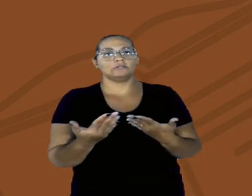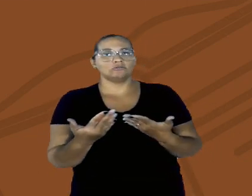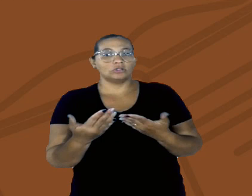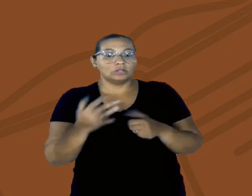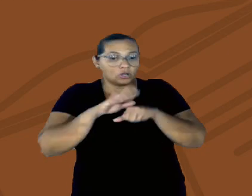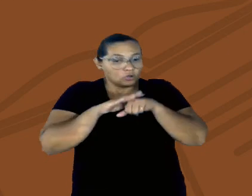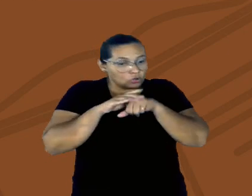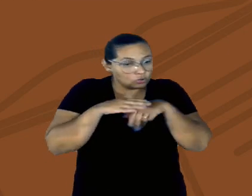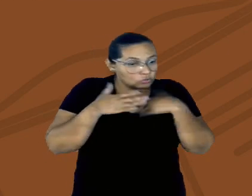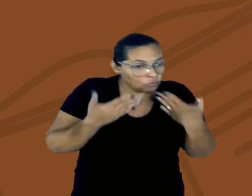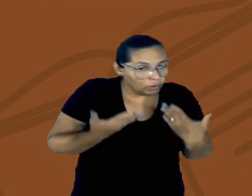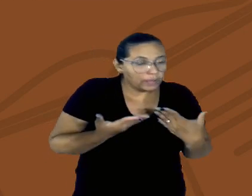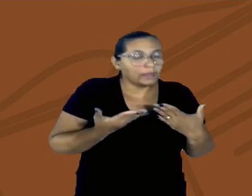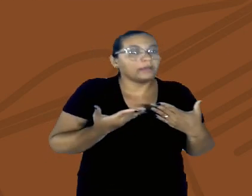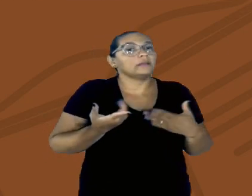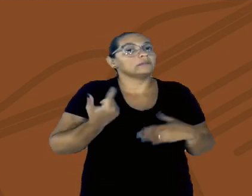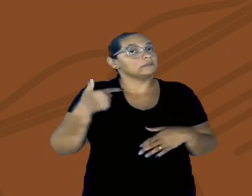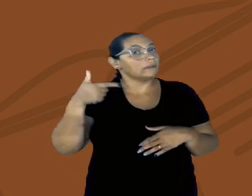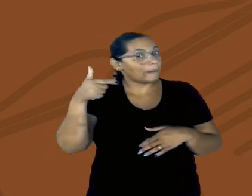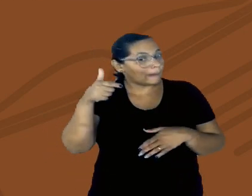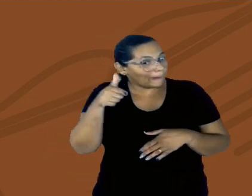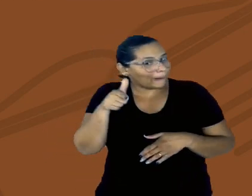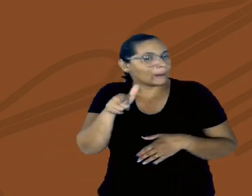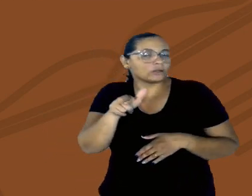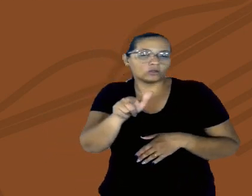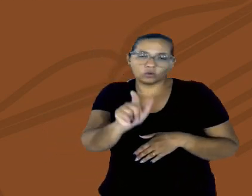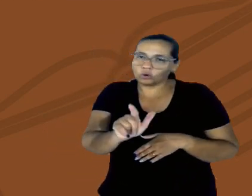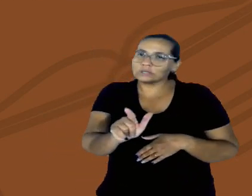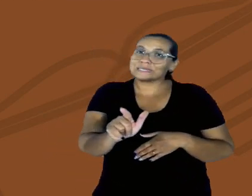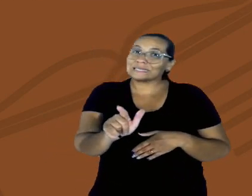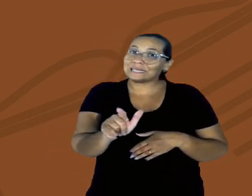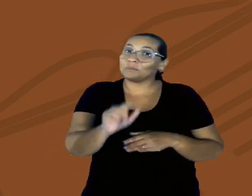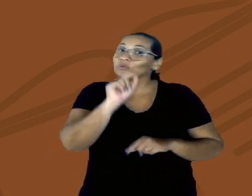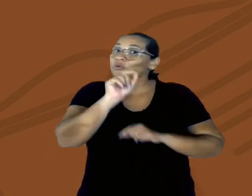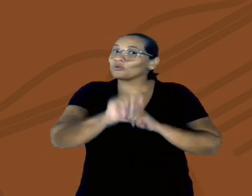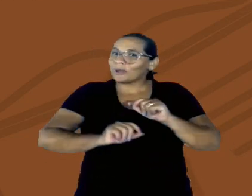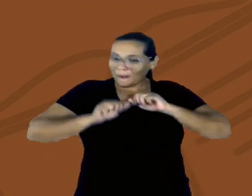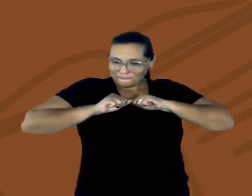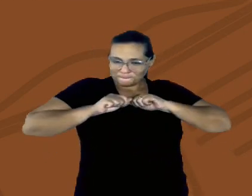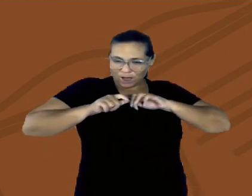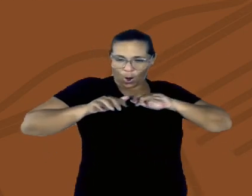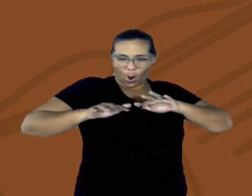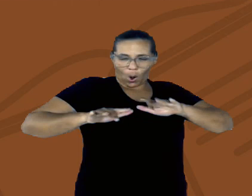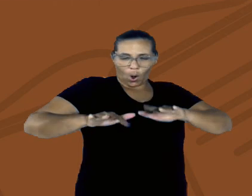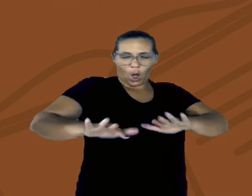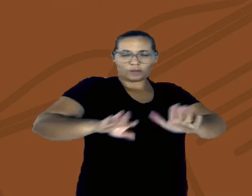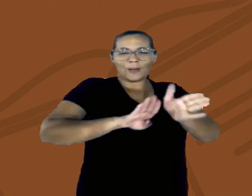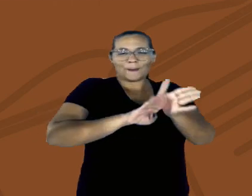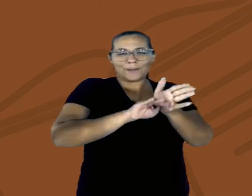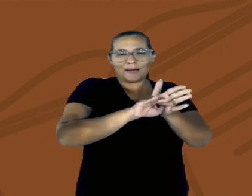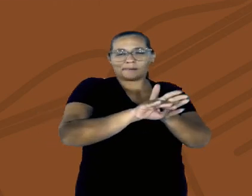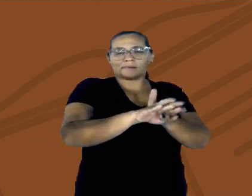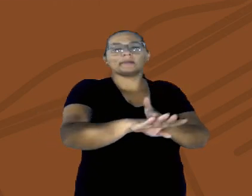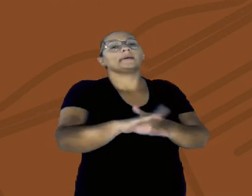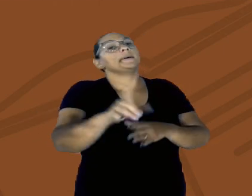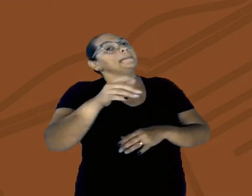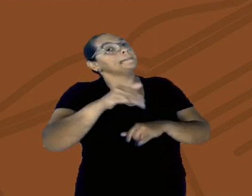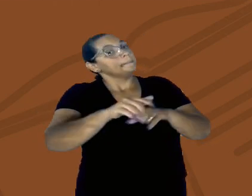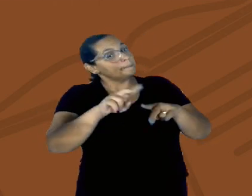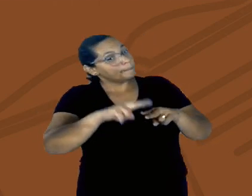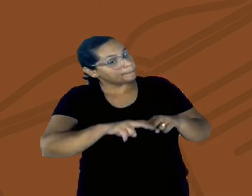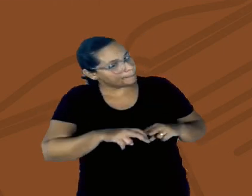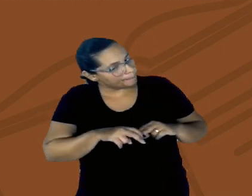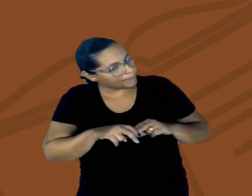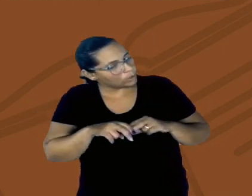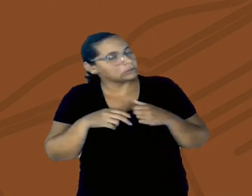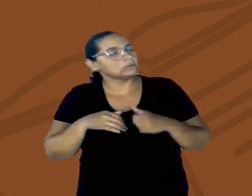infecção, há uma possibilidade aí de maior transmissão dessa bactéria, por isso deve ter o máximo de cuidado.